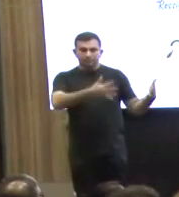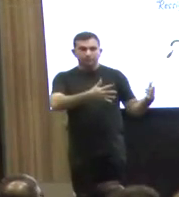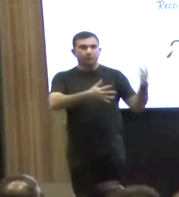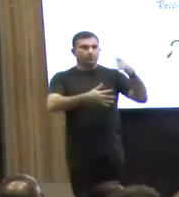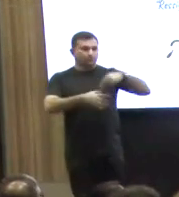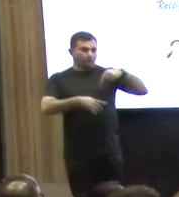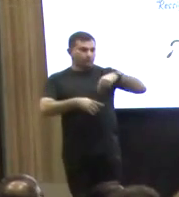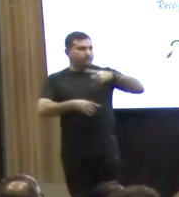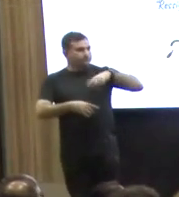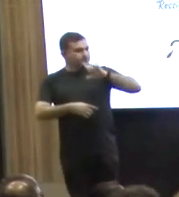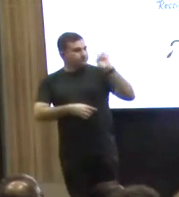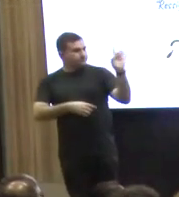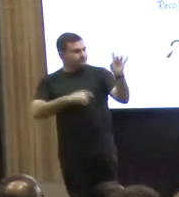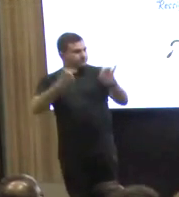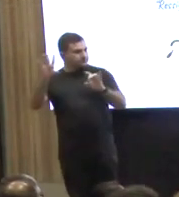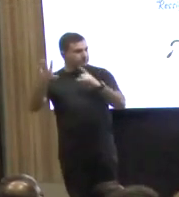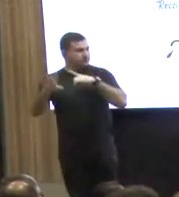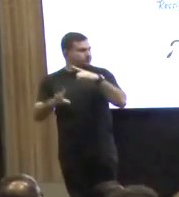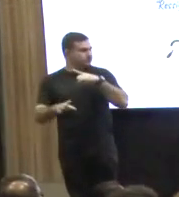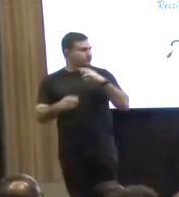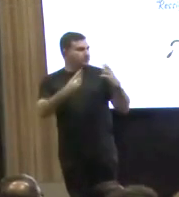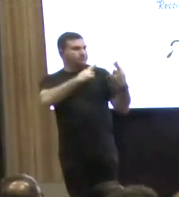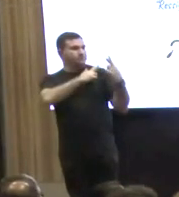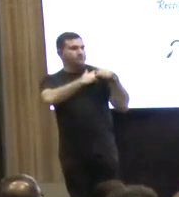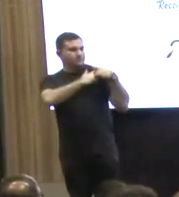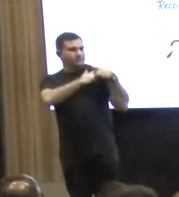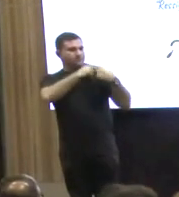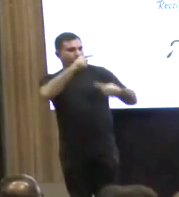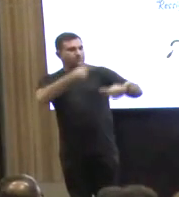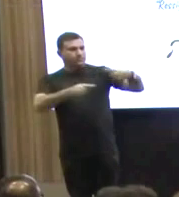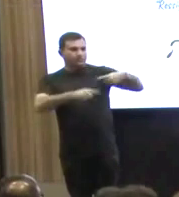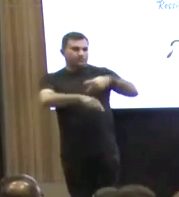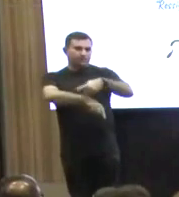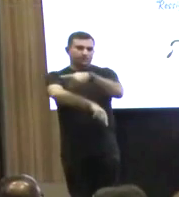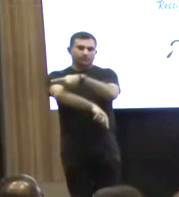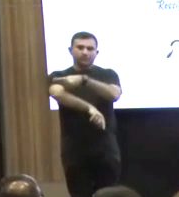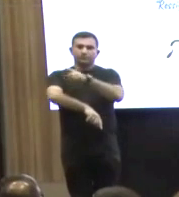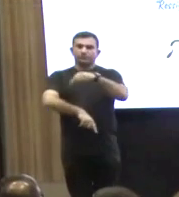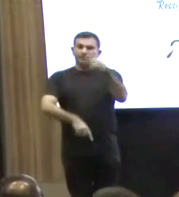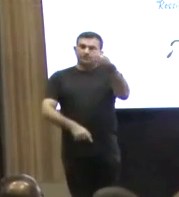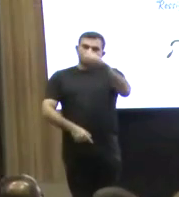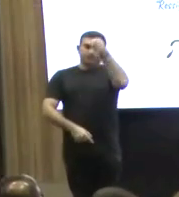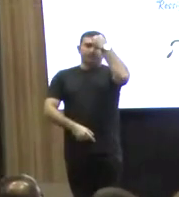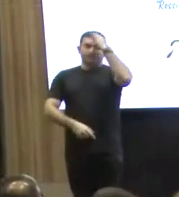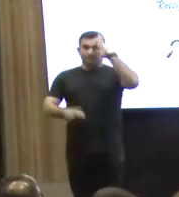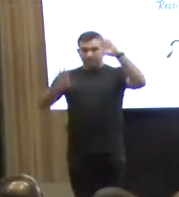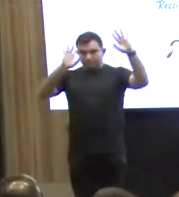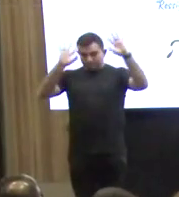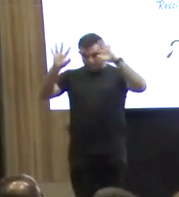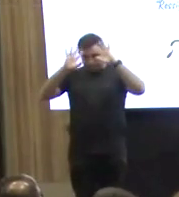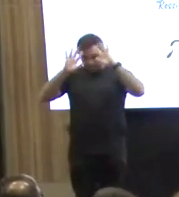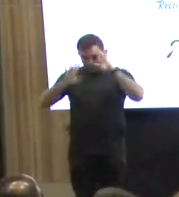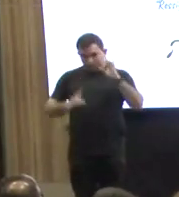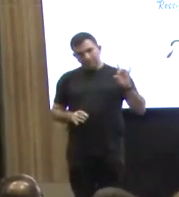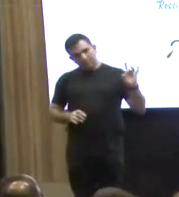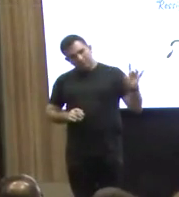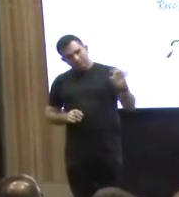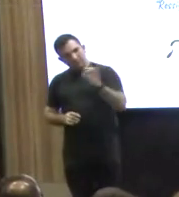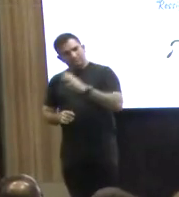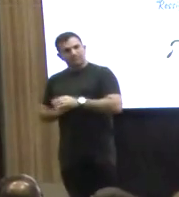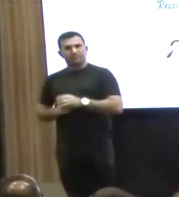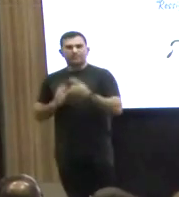geral, mas as instituições escolares, pelas próprias especificidades de ser um espaço de formação, que, como dizia o próprio Paulo Freire,